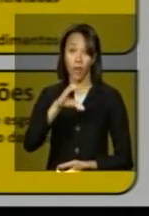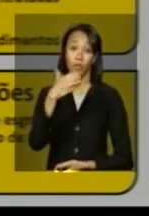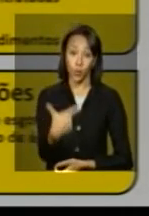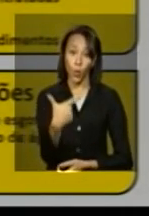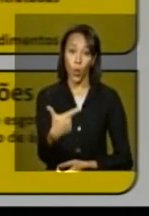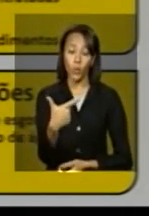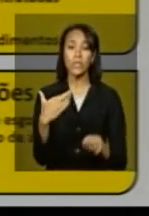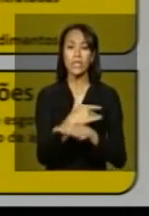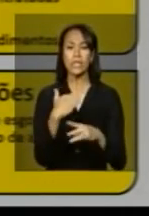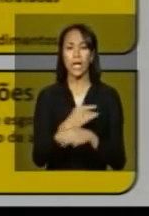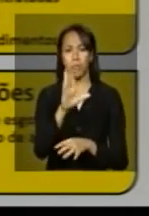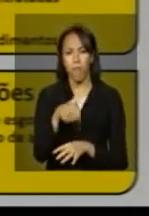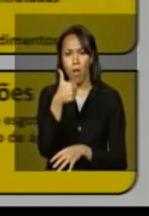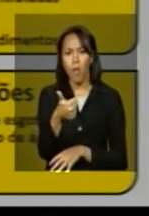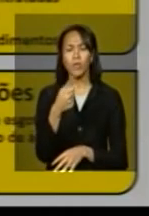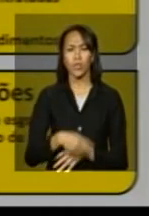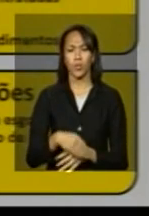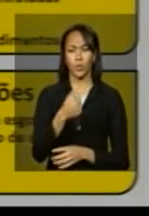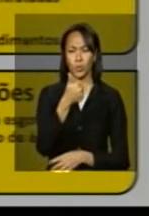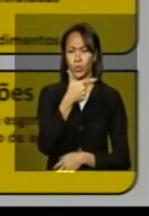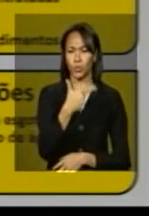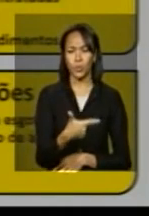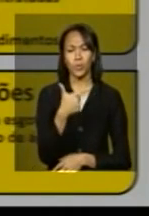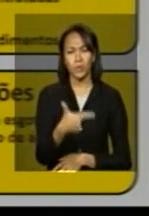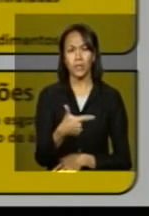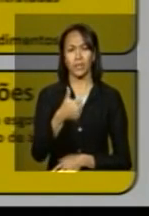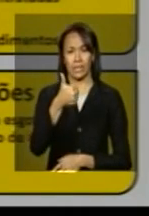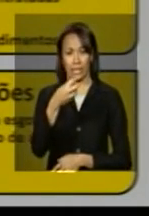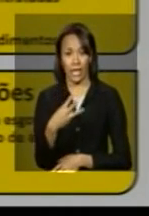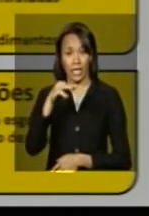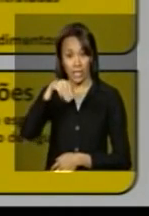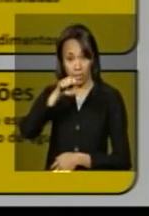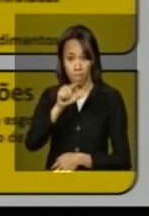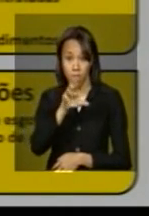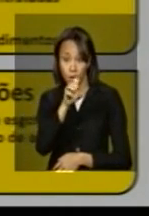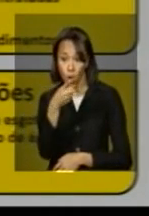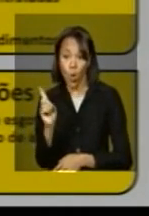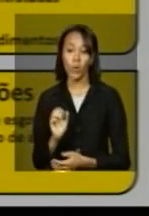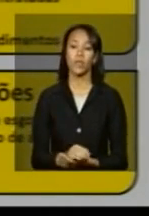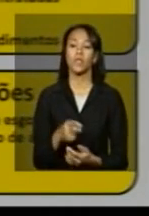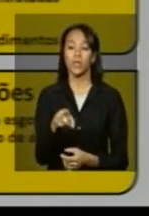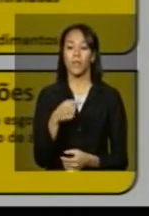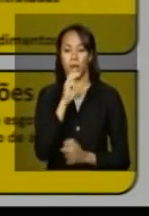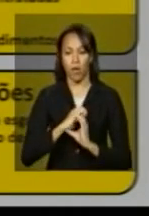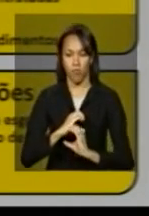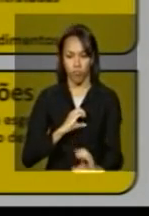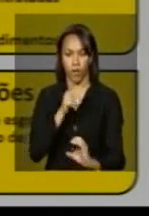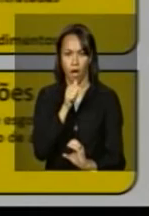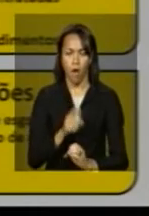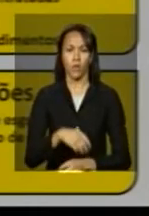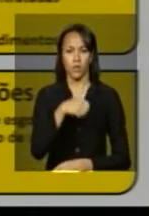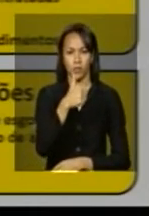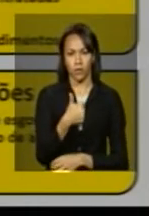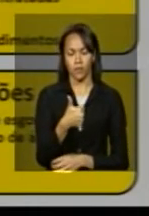no Cidade Melhor, são 213 milhões de ações concluídas, em saneamento, 365 empreendimentos,